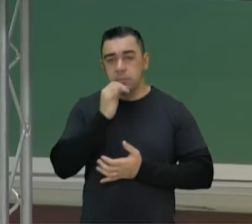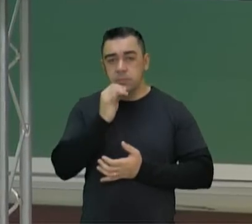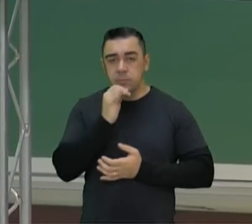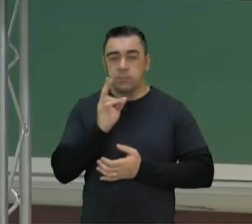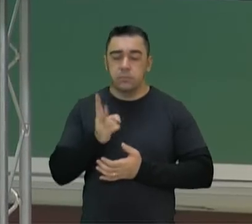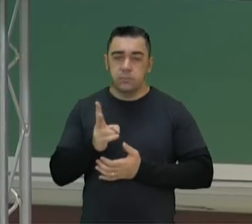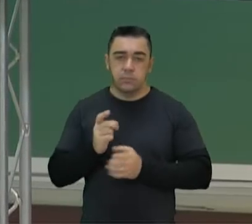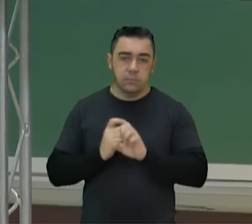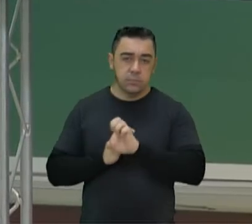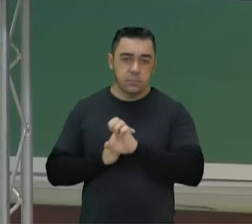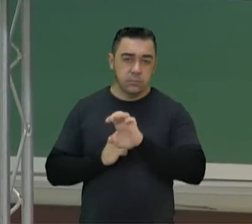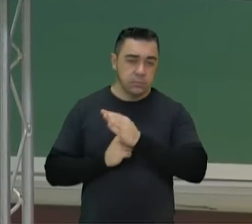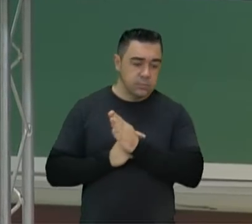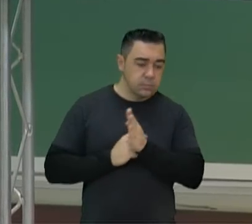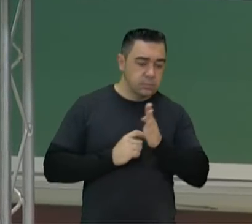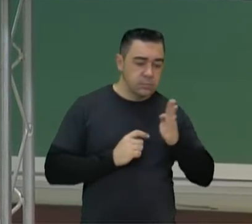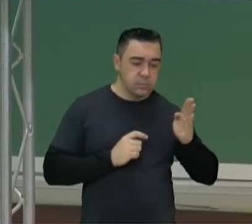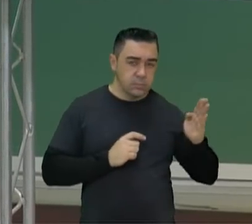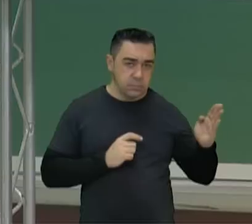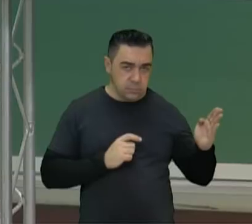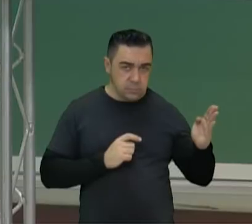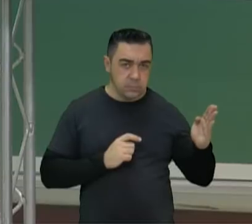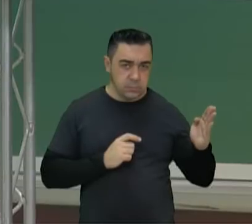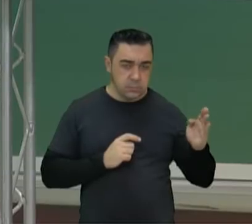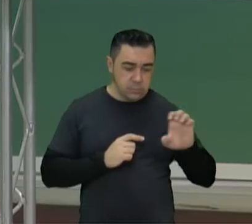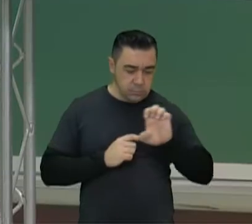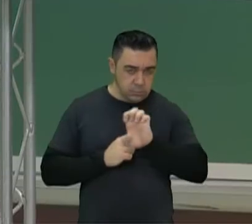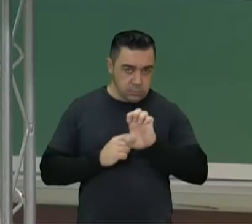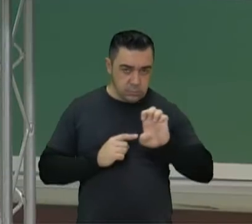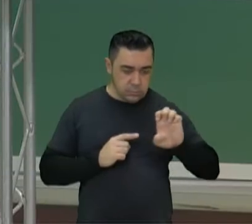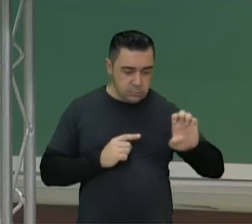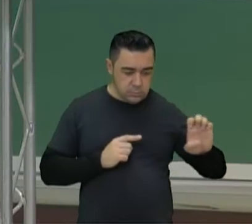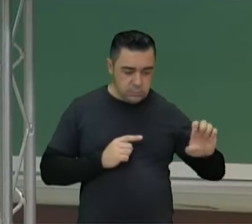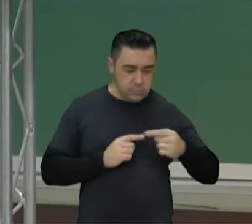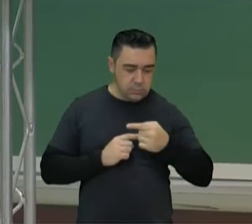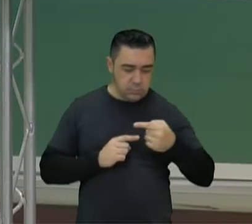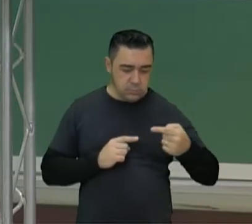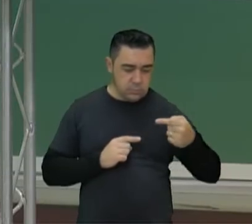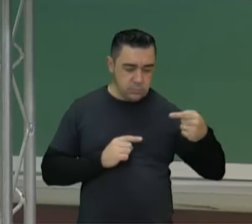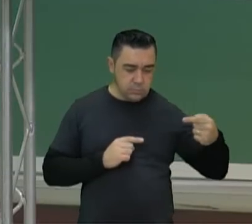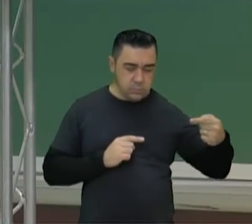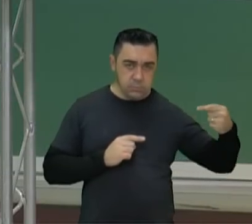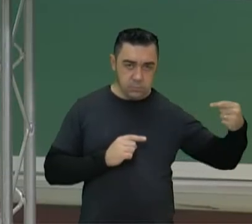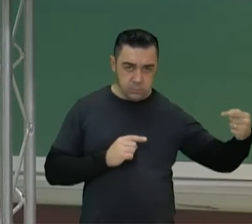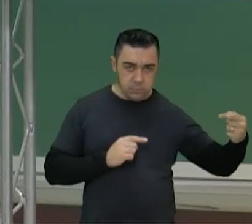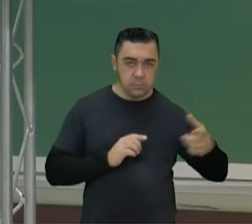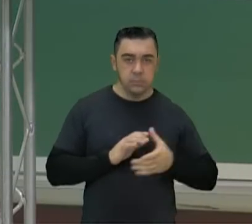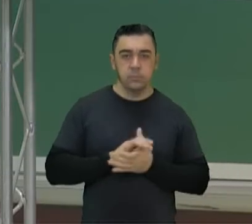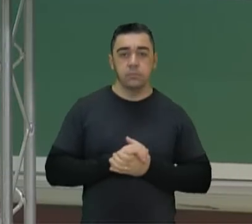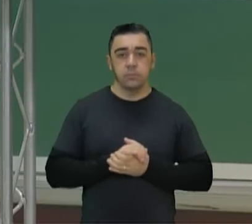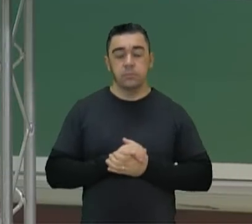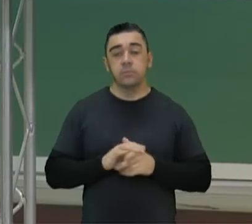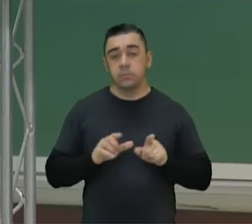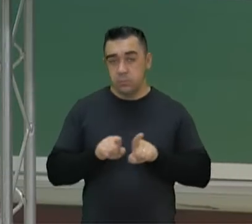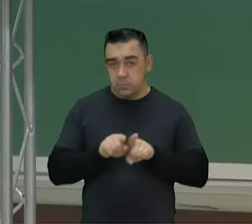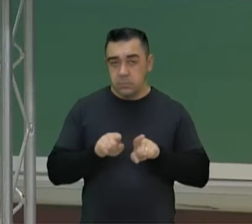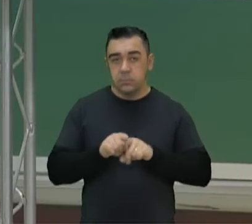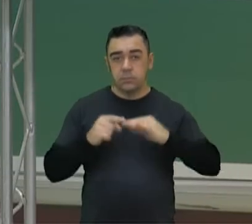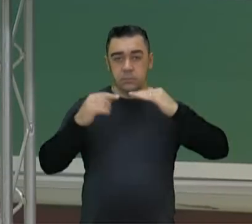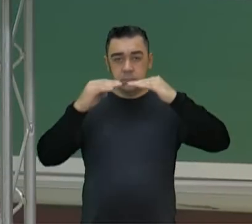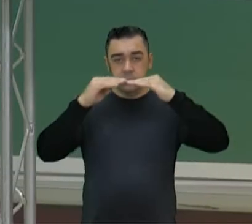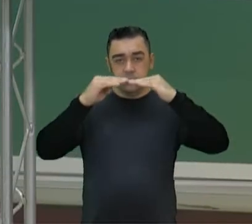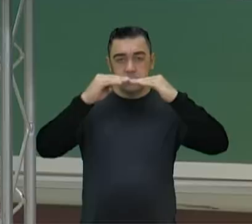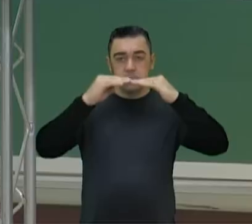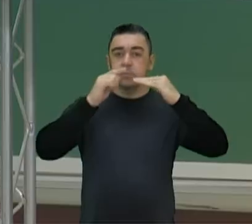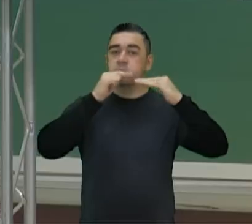a contagem é negativa, a numeração, a referência é negativa. 1 metro ele estava,